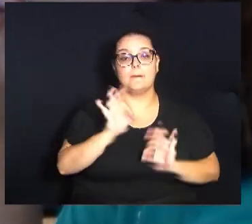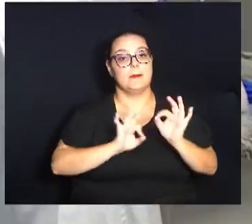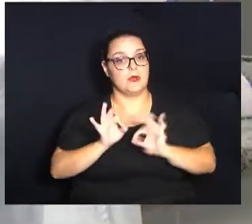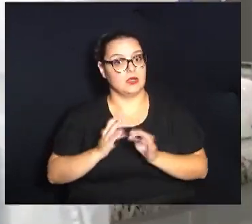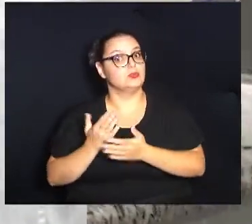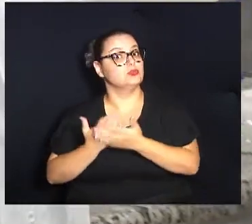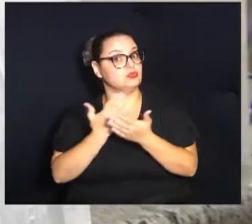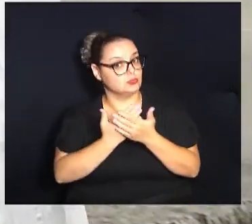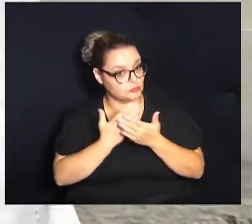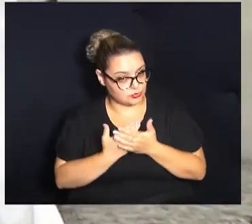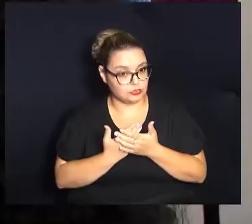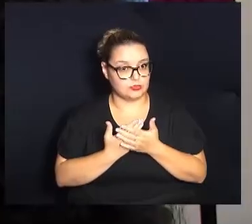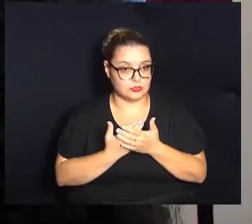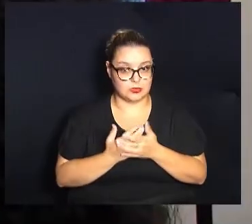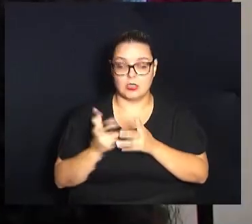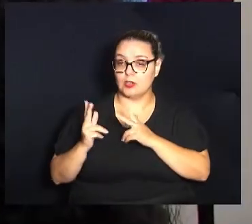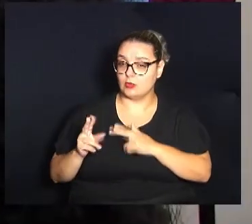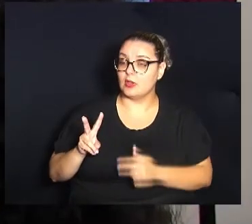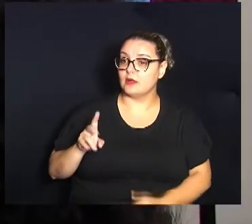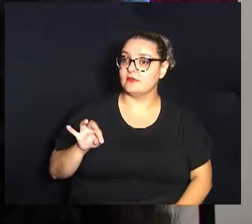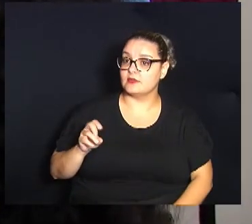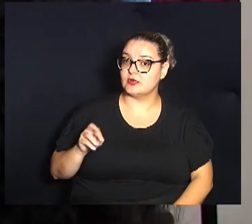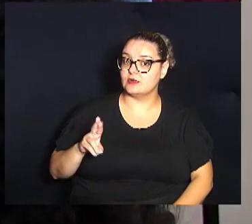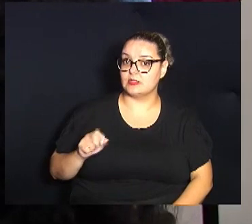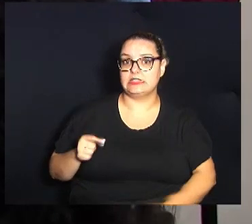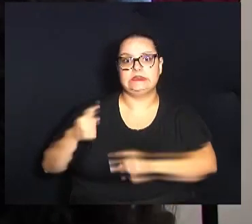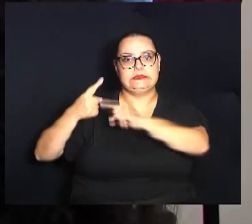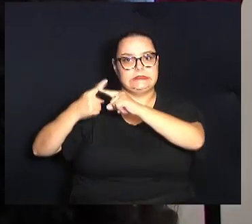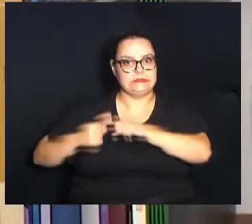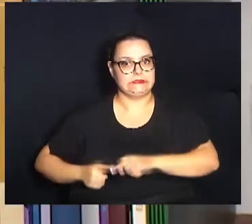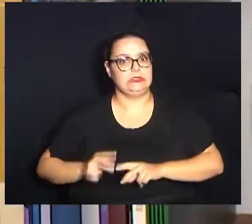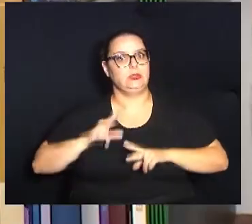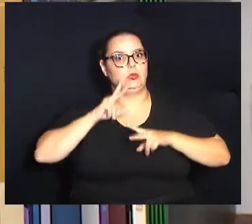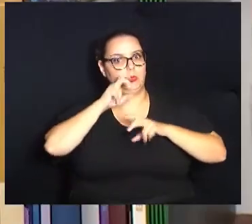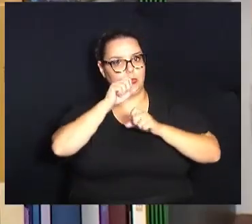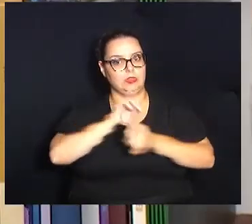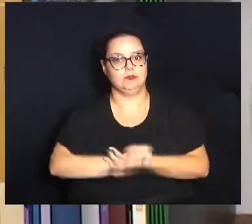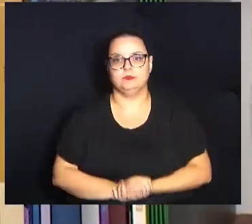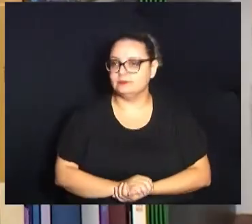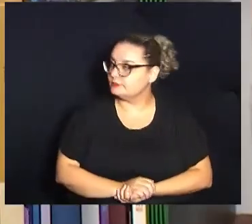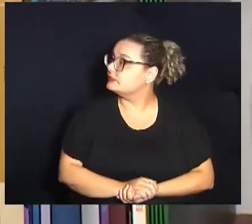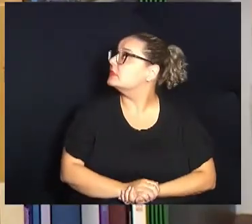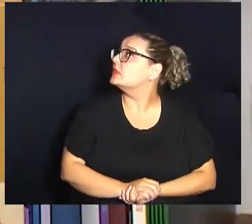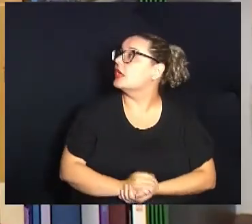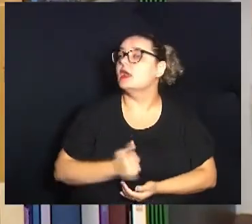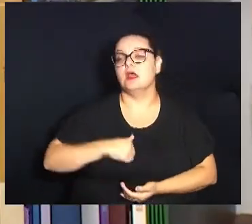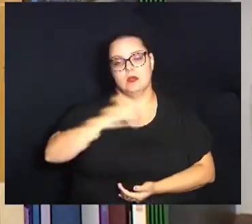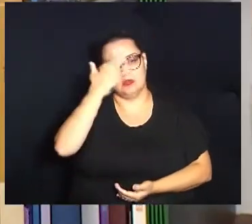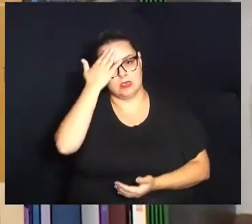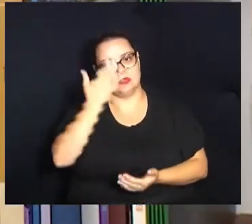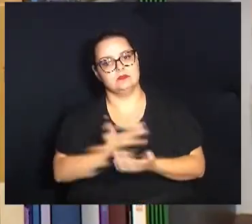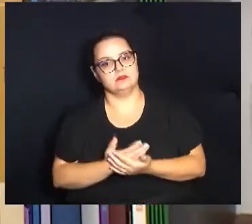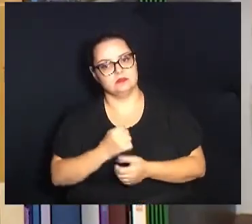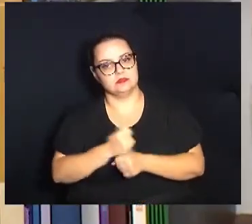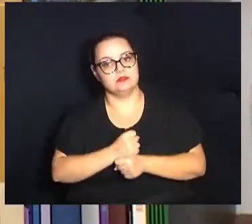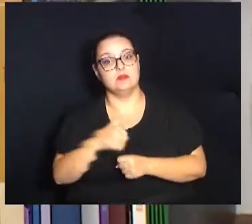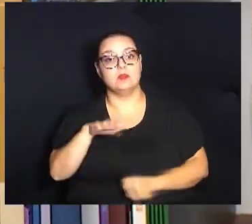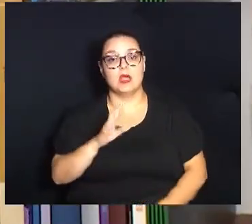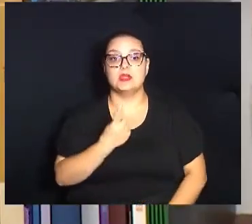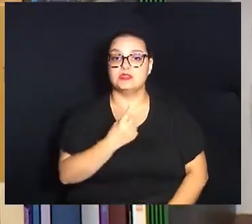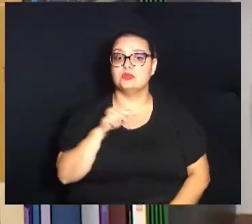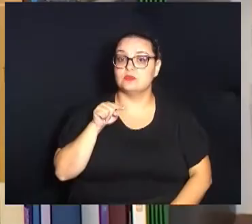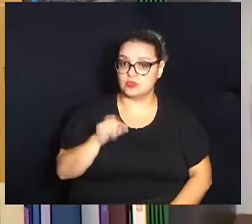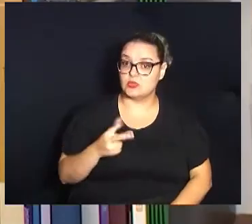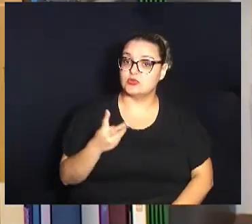e estude bastante, igual a Vitória, porque a concorrência será forte. Eu acredito que esse ano será mais de 1.200